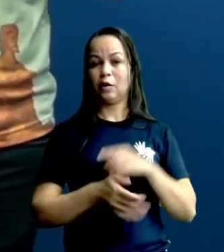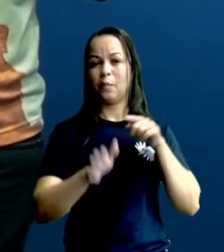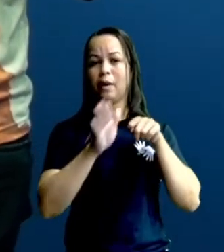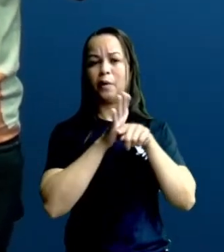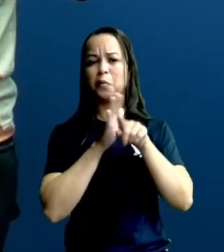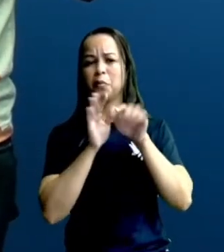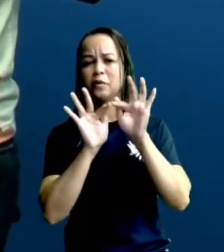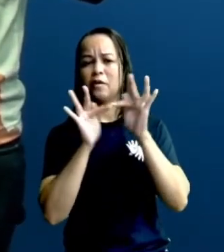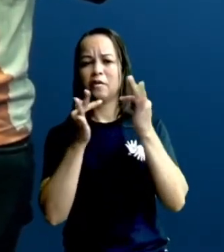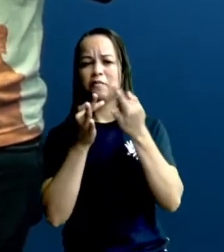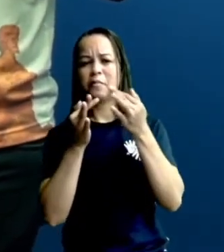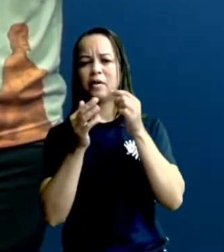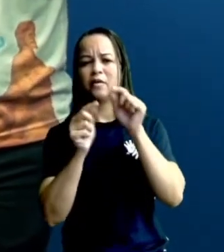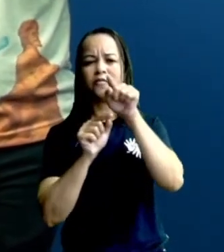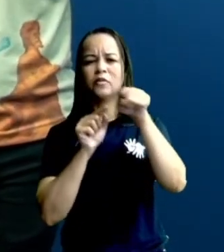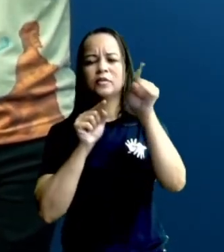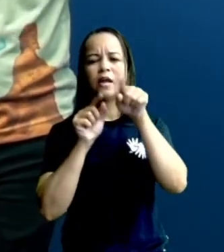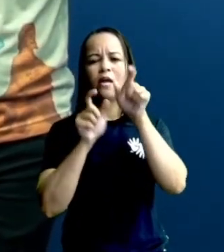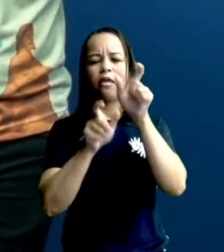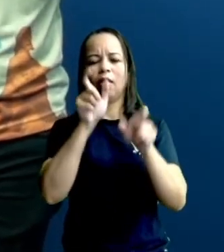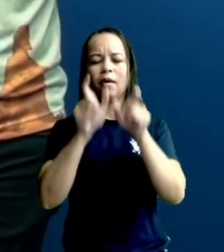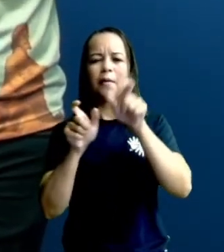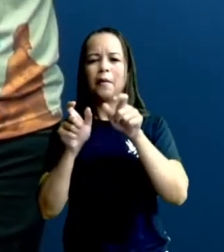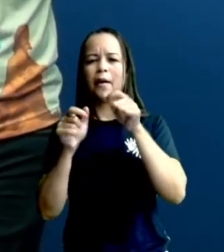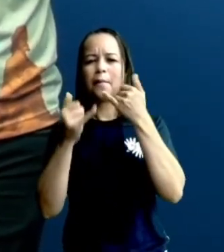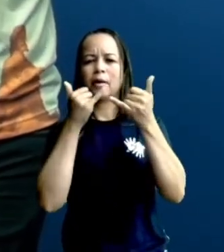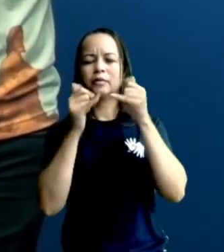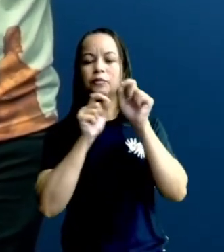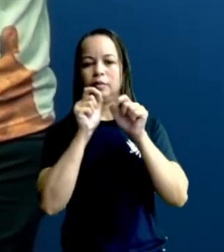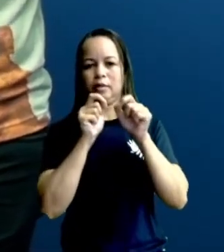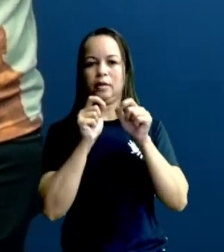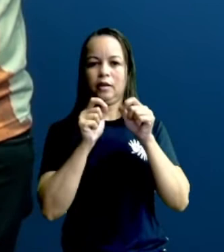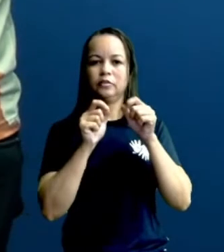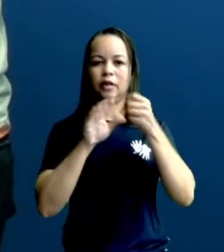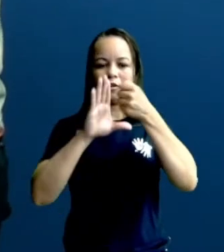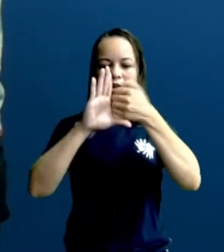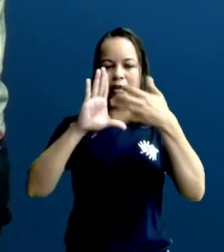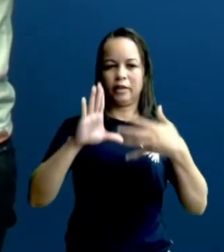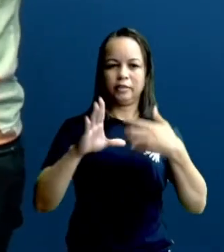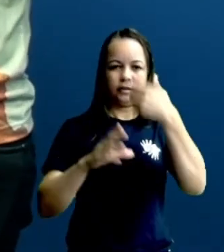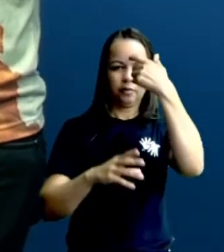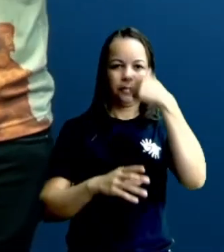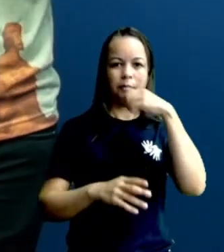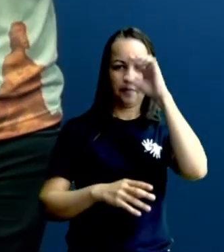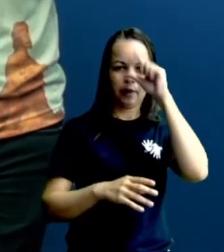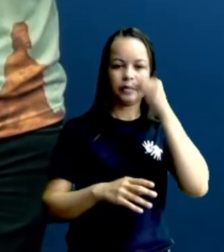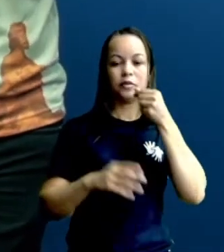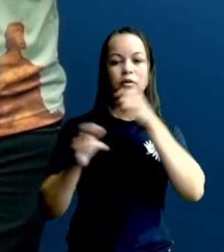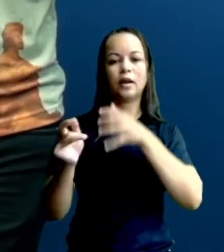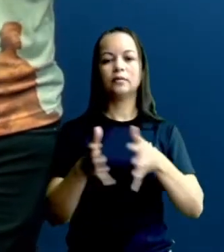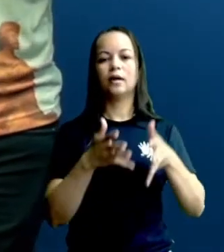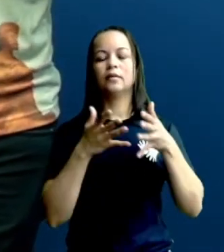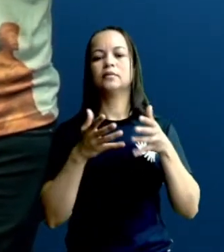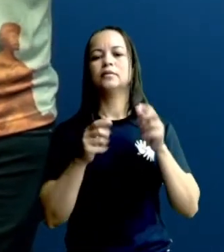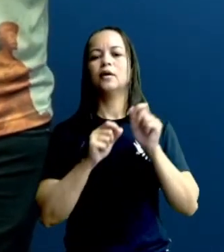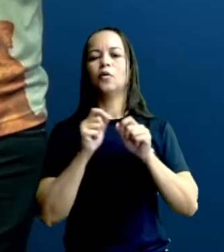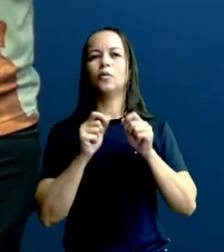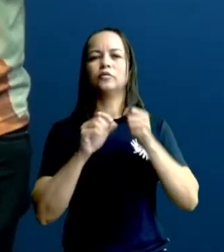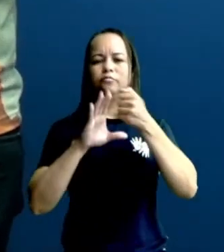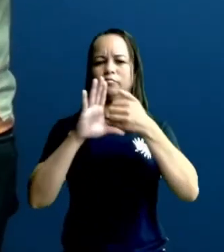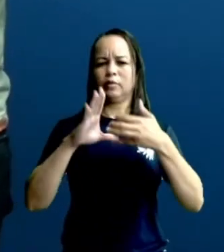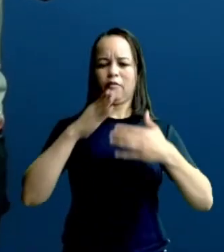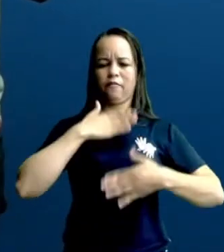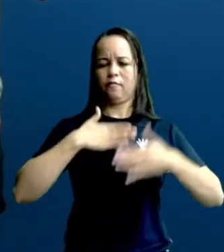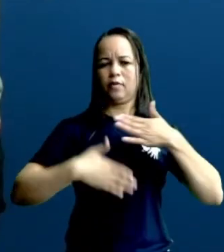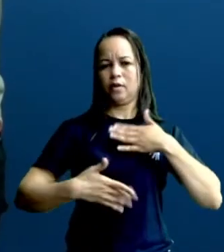de características físicas, às vezes até características de personalidade. Mas em relação às características físicas, você